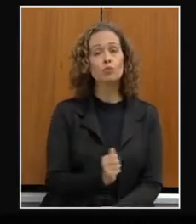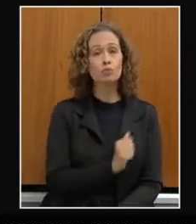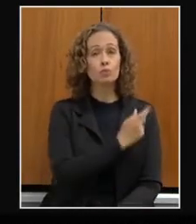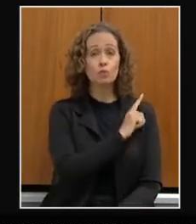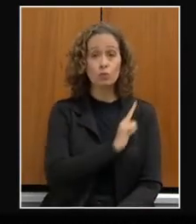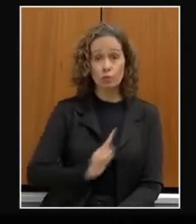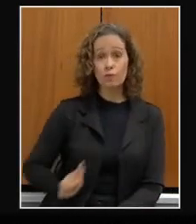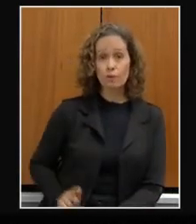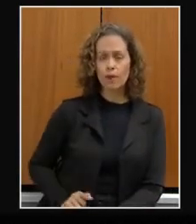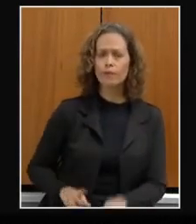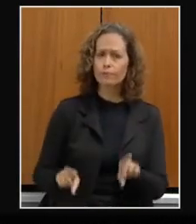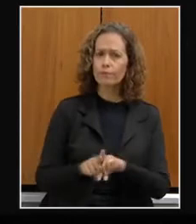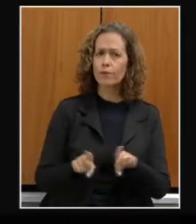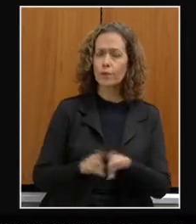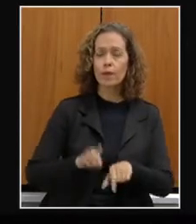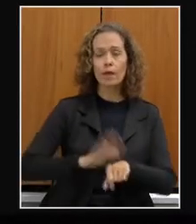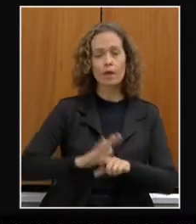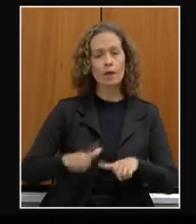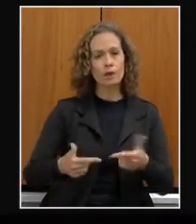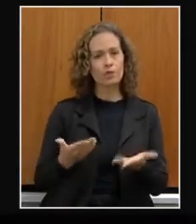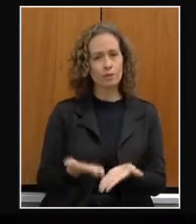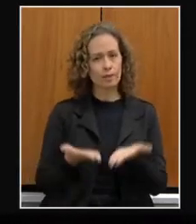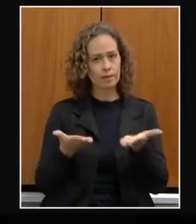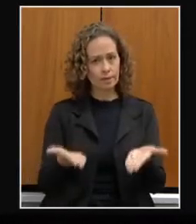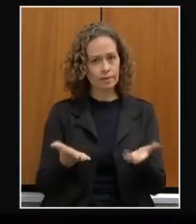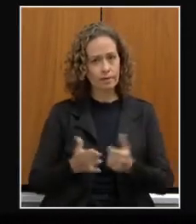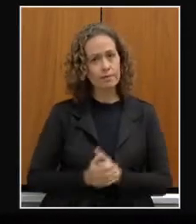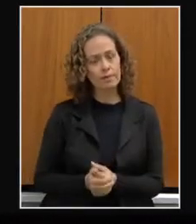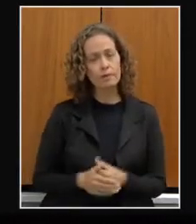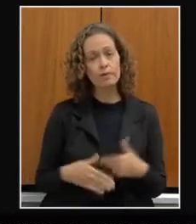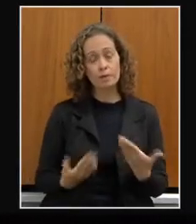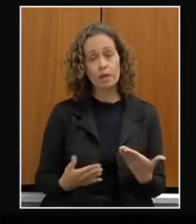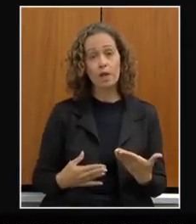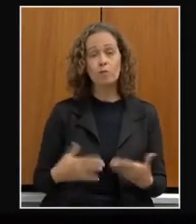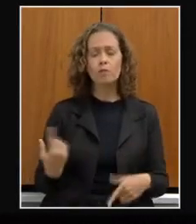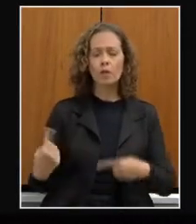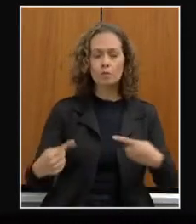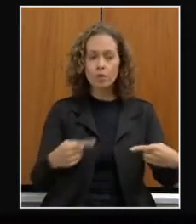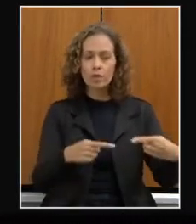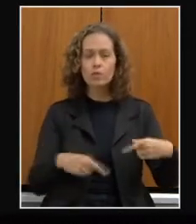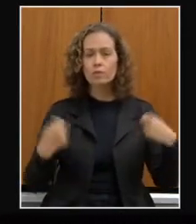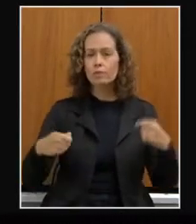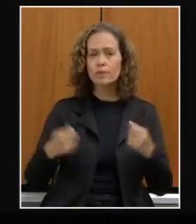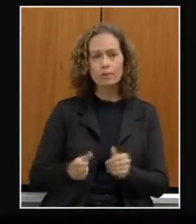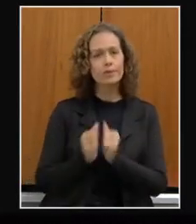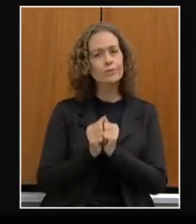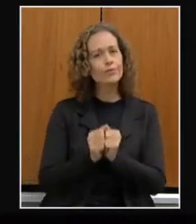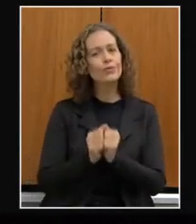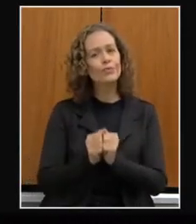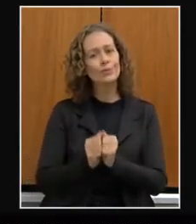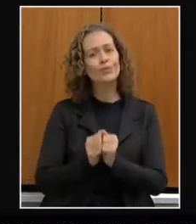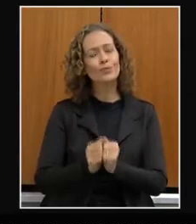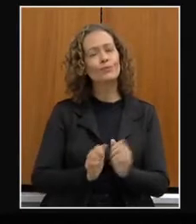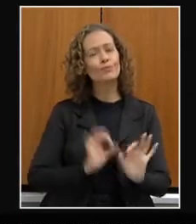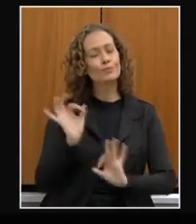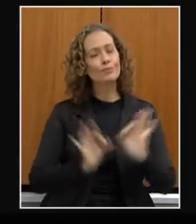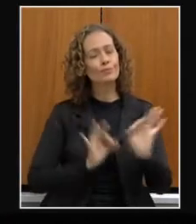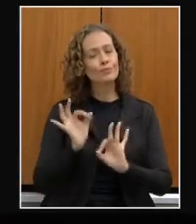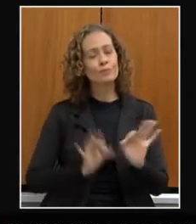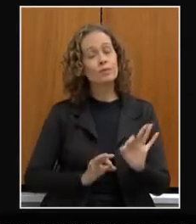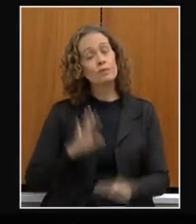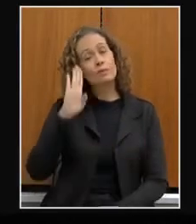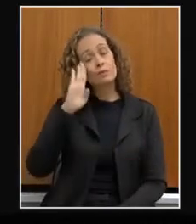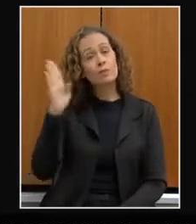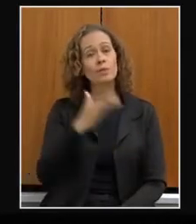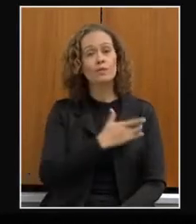hajam dessa maneira eu acho que é assim que política tem que ser construído e principalmente no quesito saúde principalmente